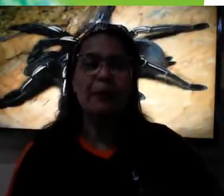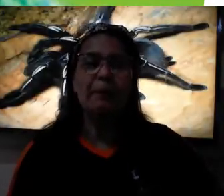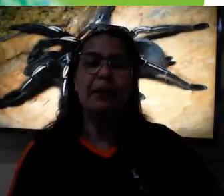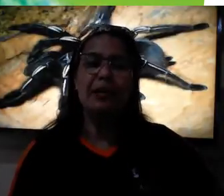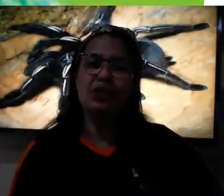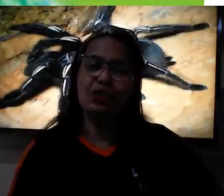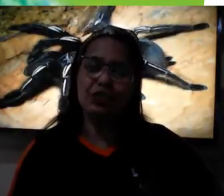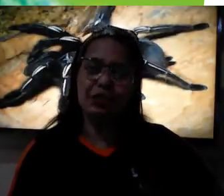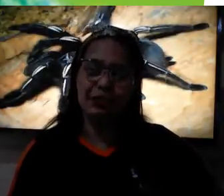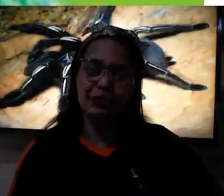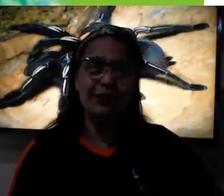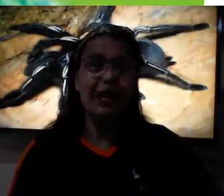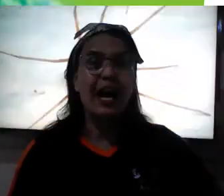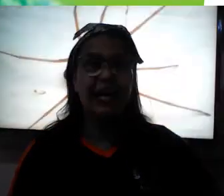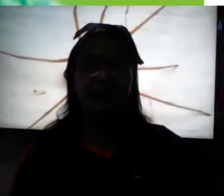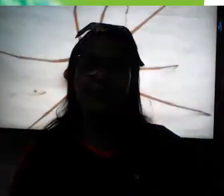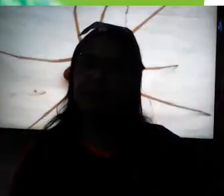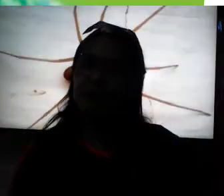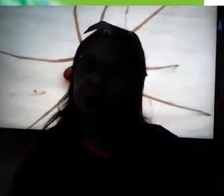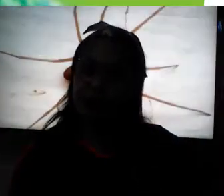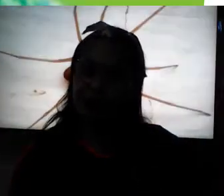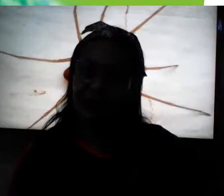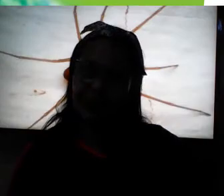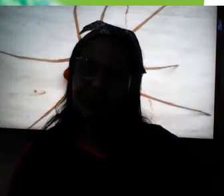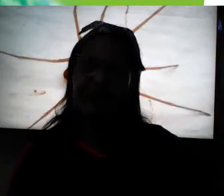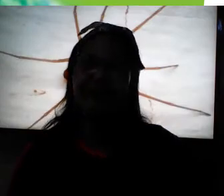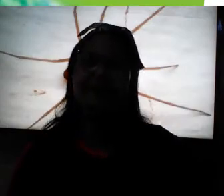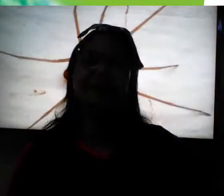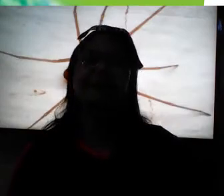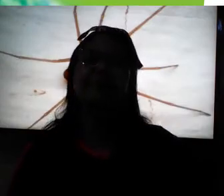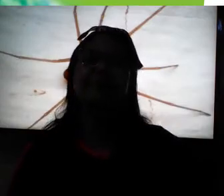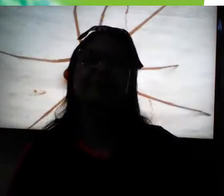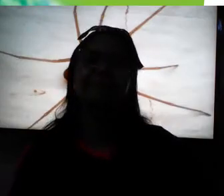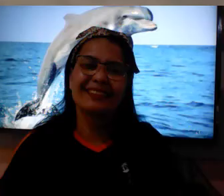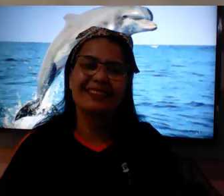inteiro beijando as flores.